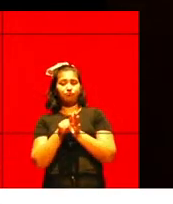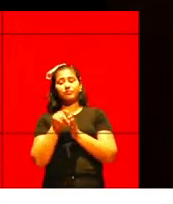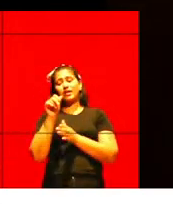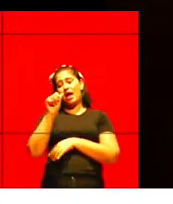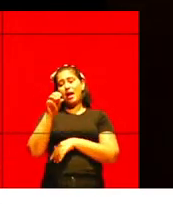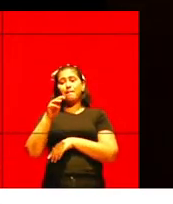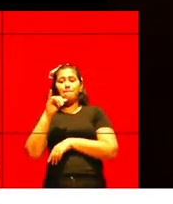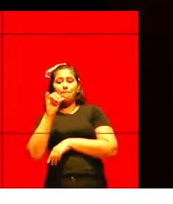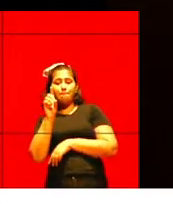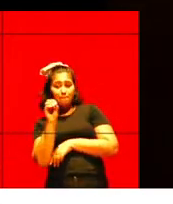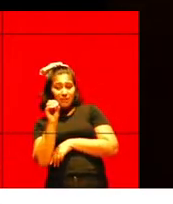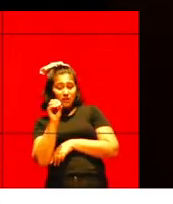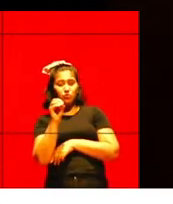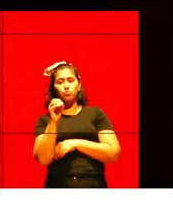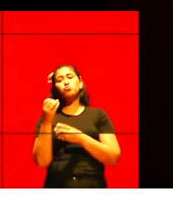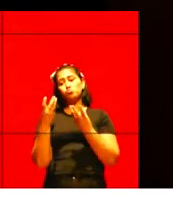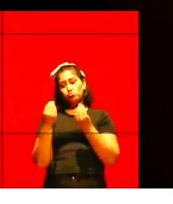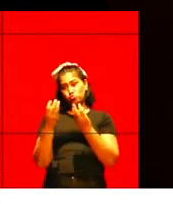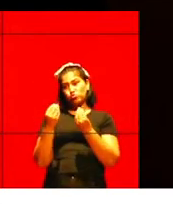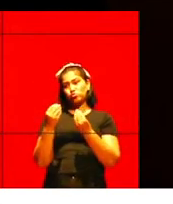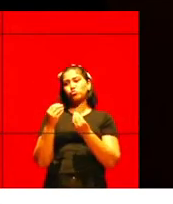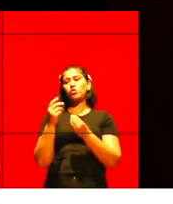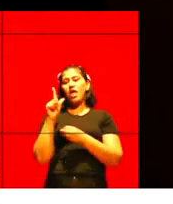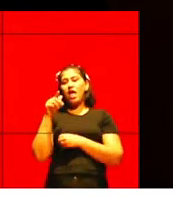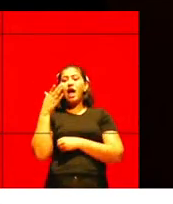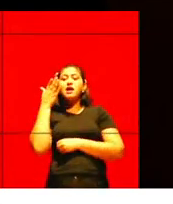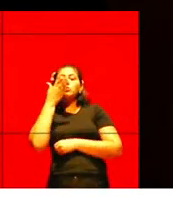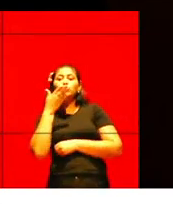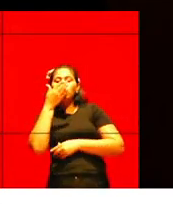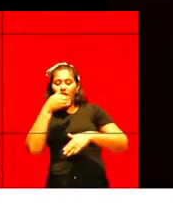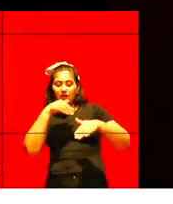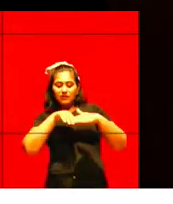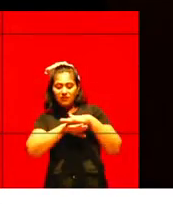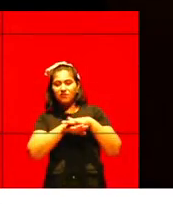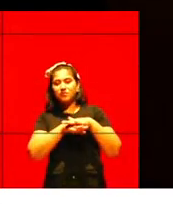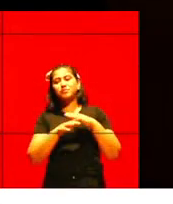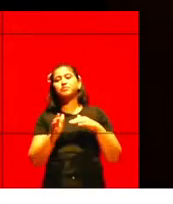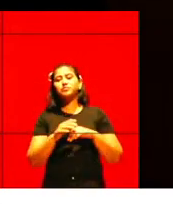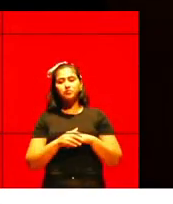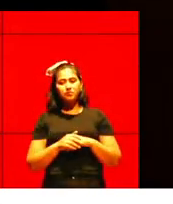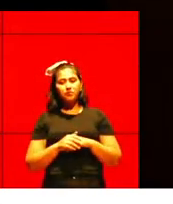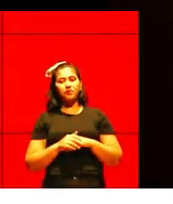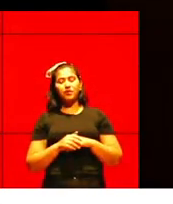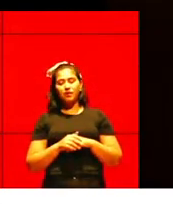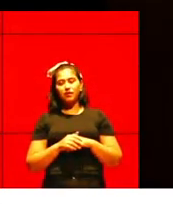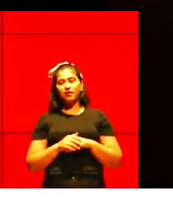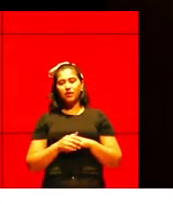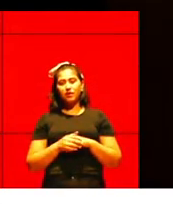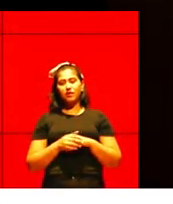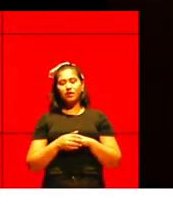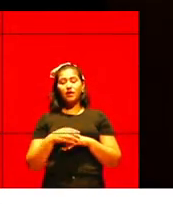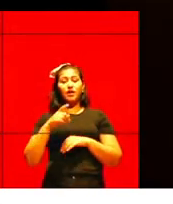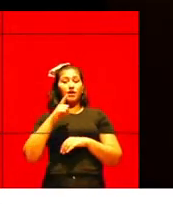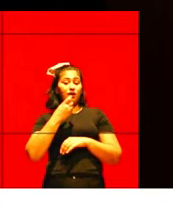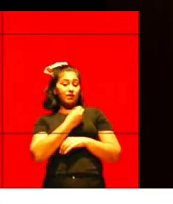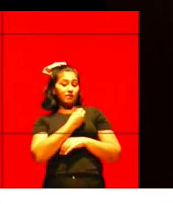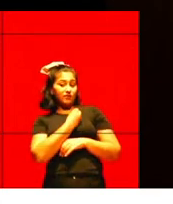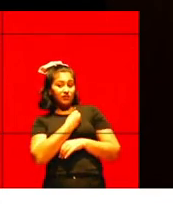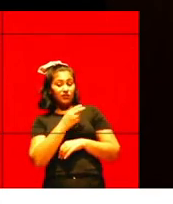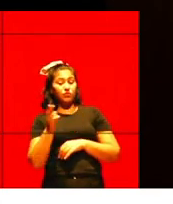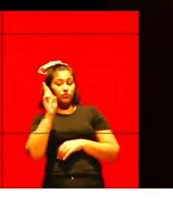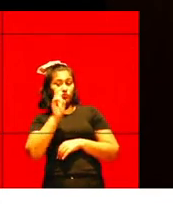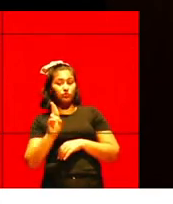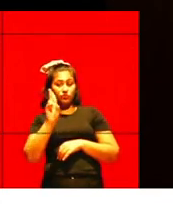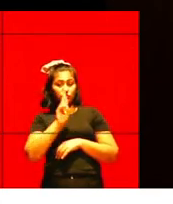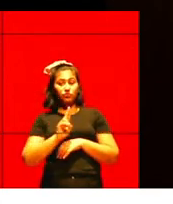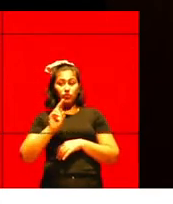amido. O amido, ele é o açúcar de reserva dos vegetais. E ele vai ser utilizado quando a